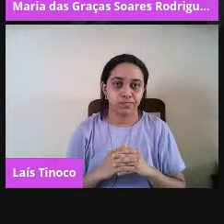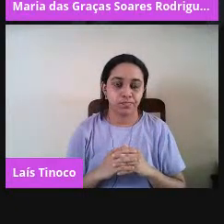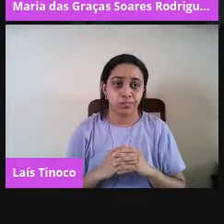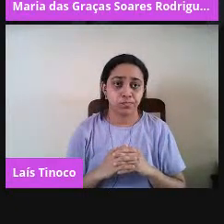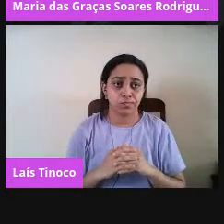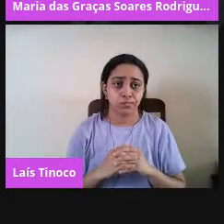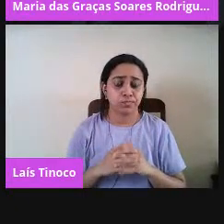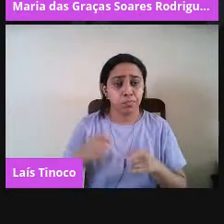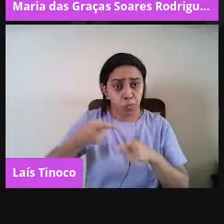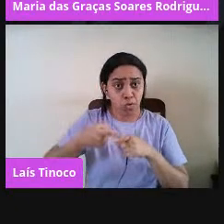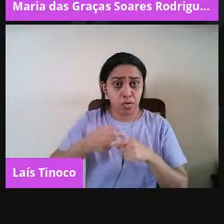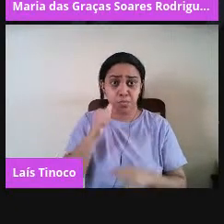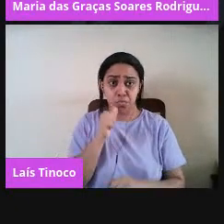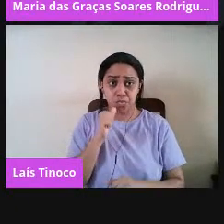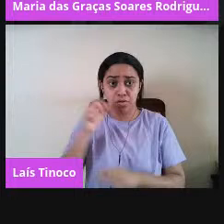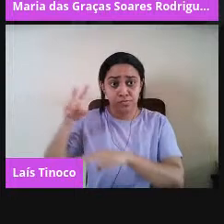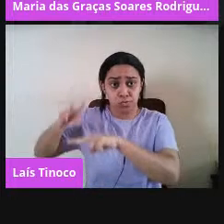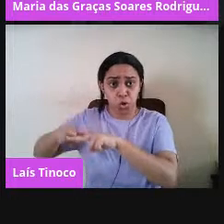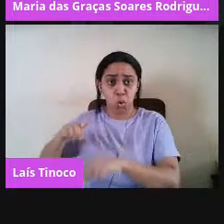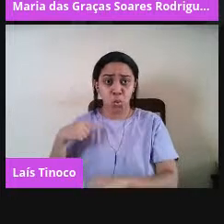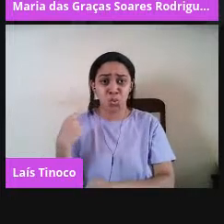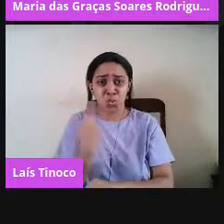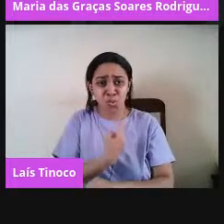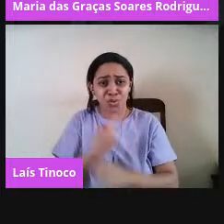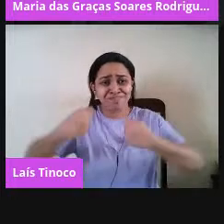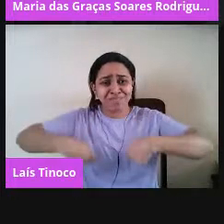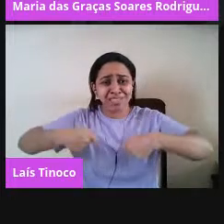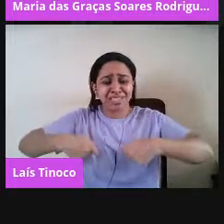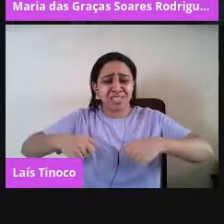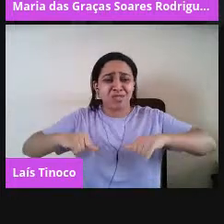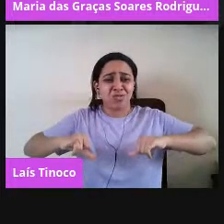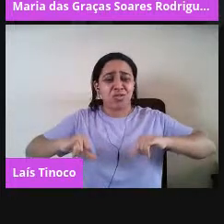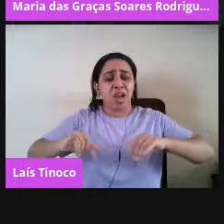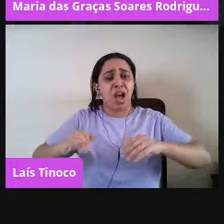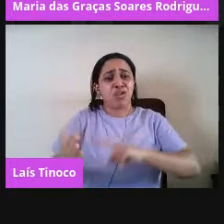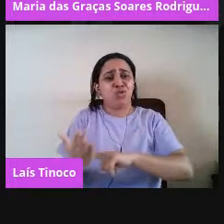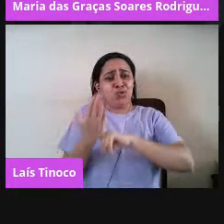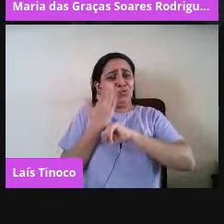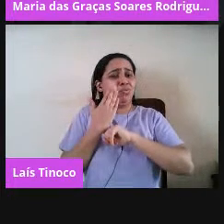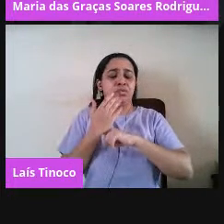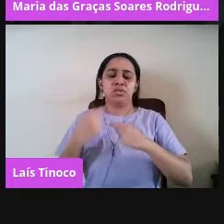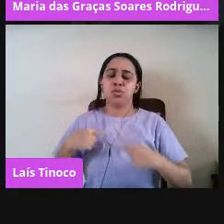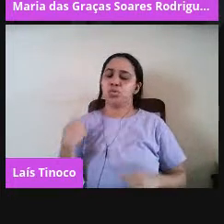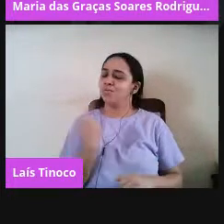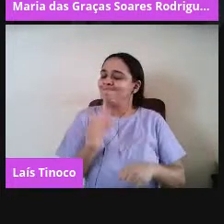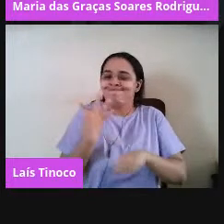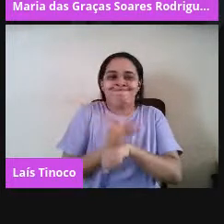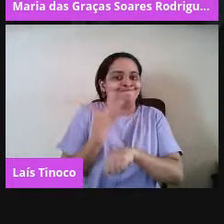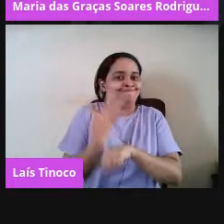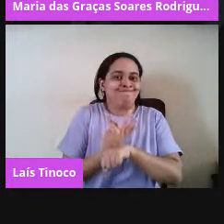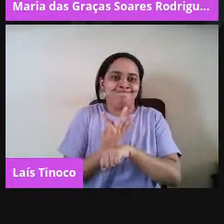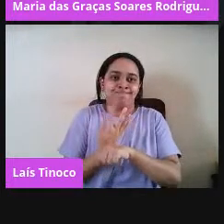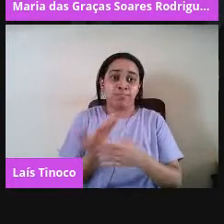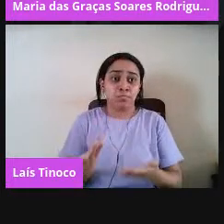Porque ela disse assim, a gente precisa de um socorro, a gente não aguenta mais. Ou seja, como é que alguém que cometeu um